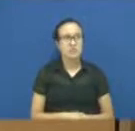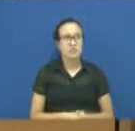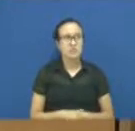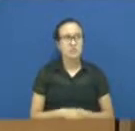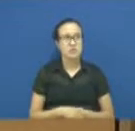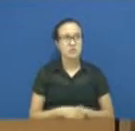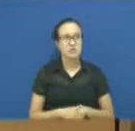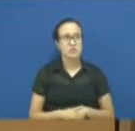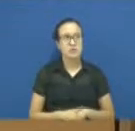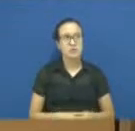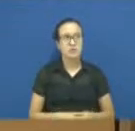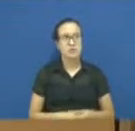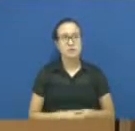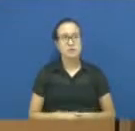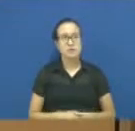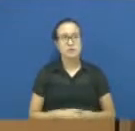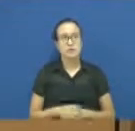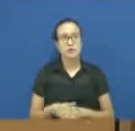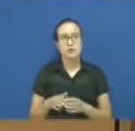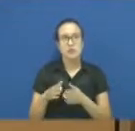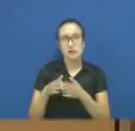a retirada do projeto de lei